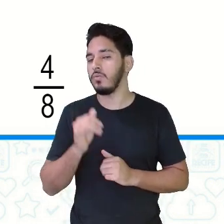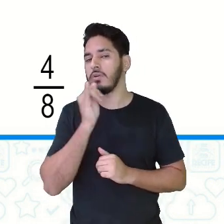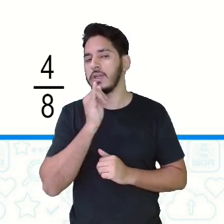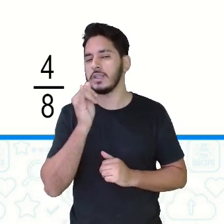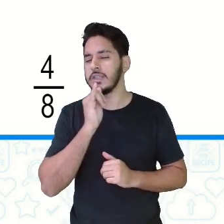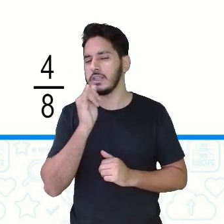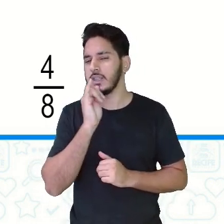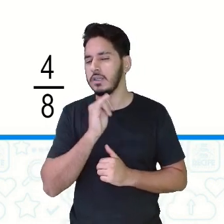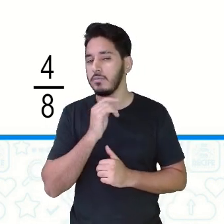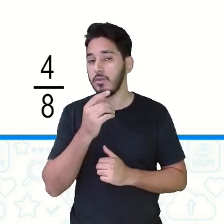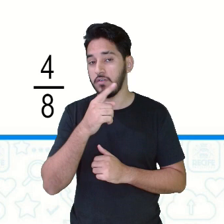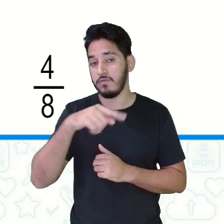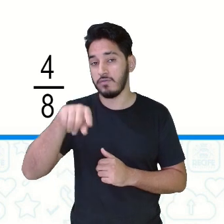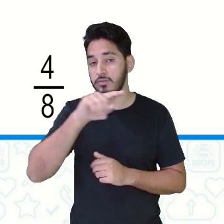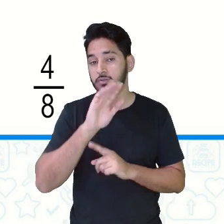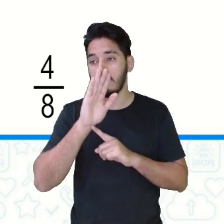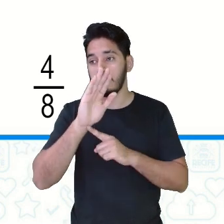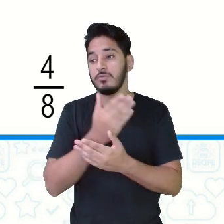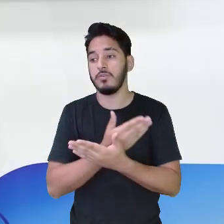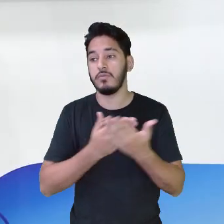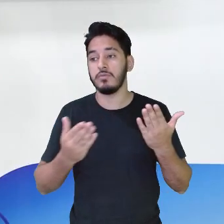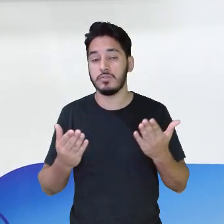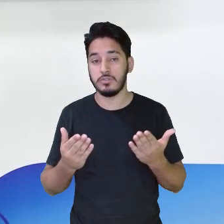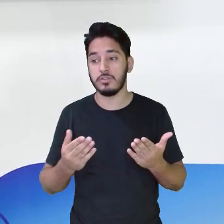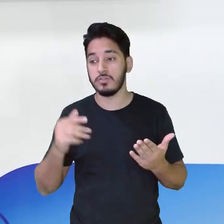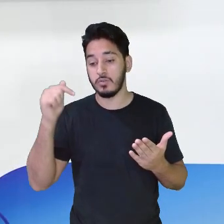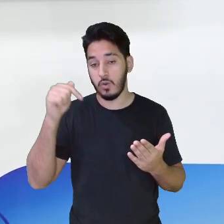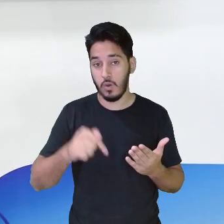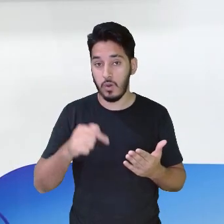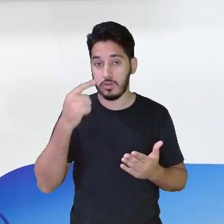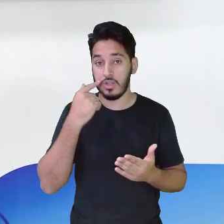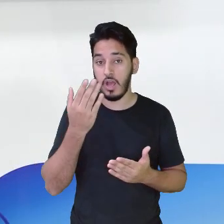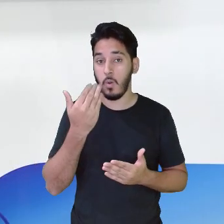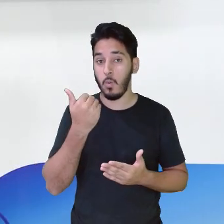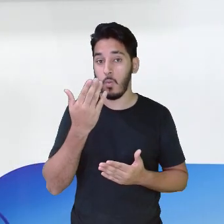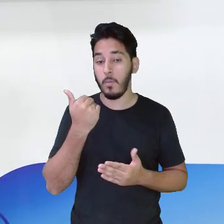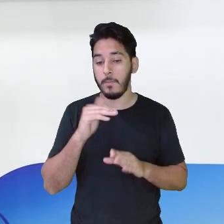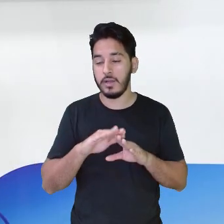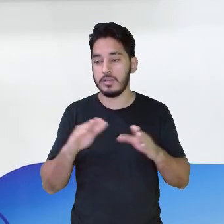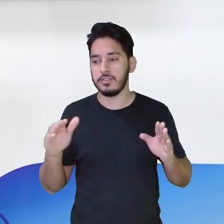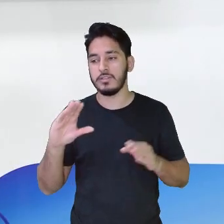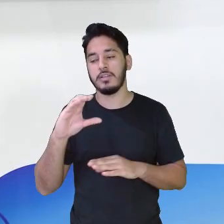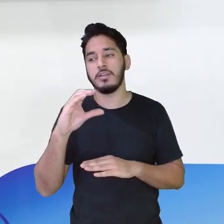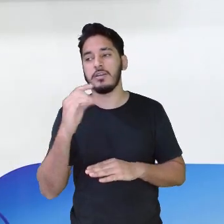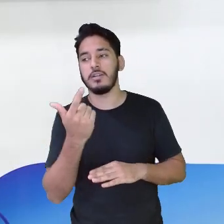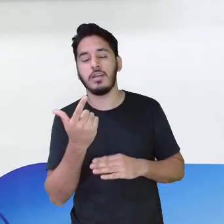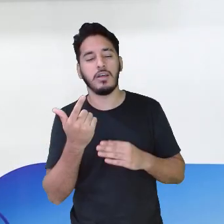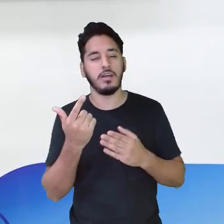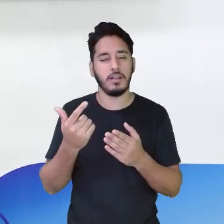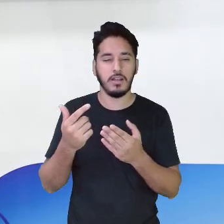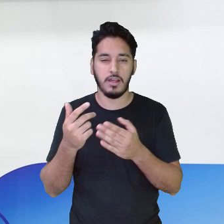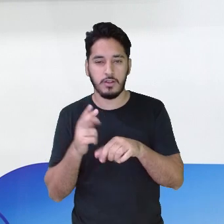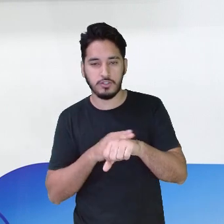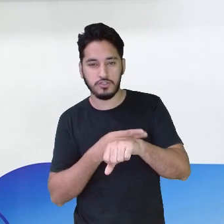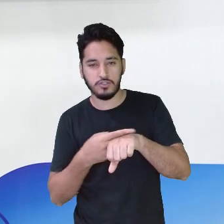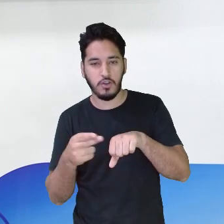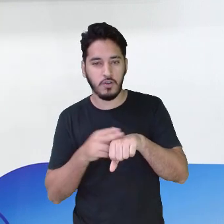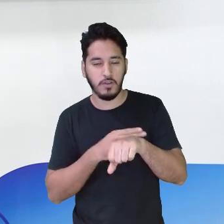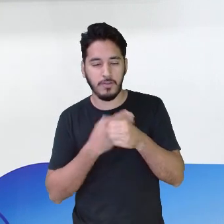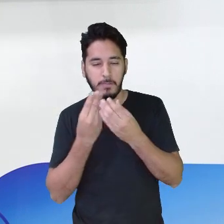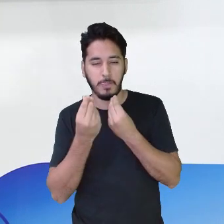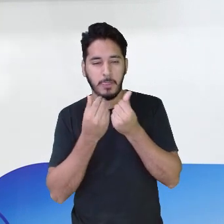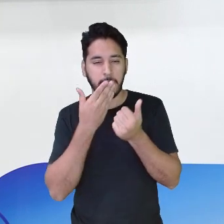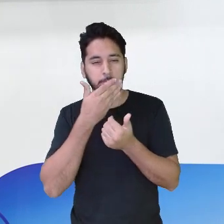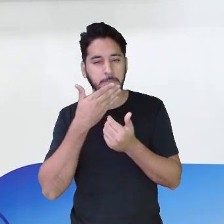exemplo claro que eu vou mostrar para vocês na prática. Eu trouxe aqui, claro, os meus chocolatinhos para